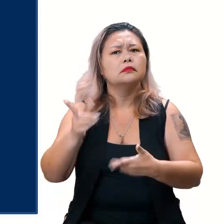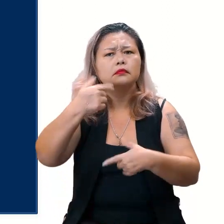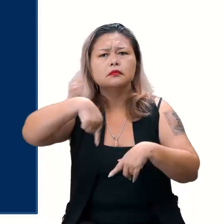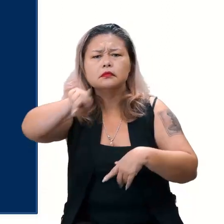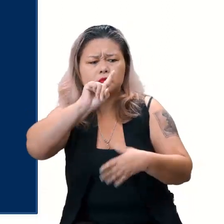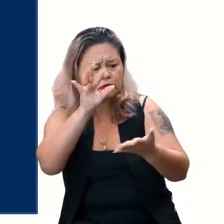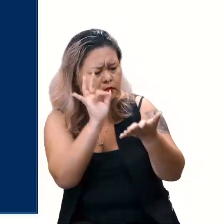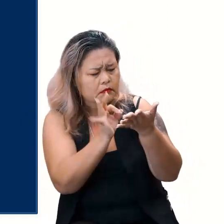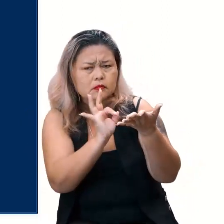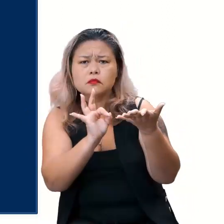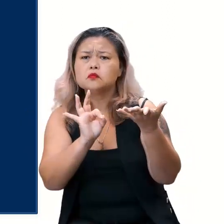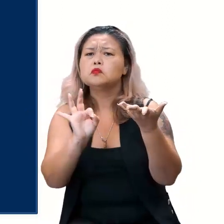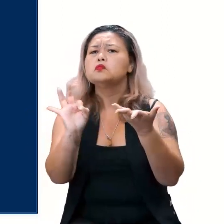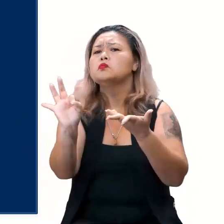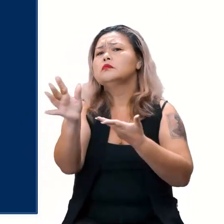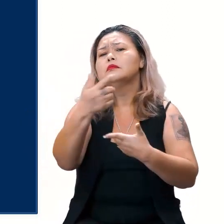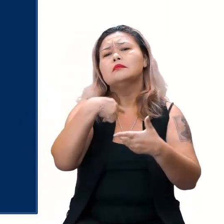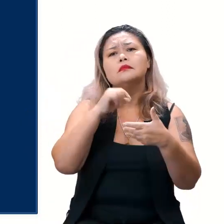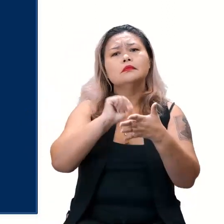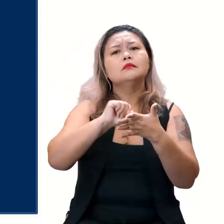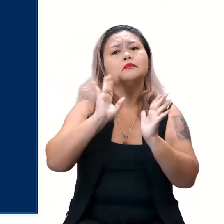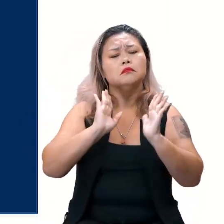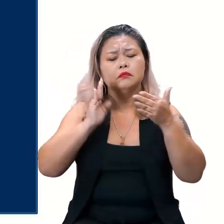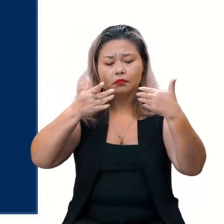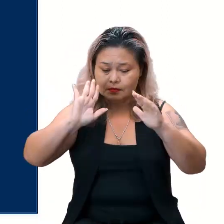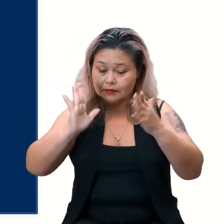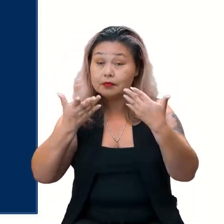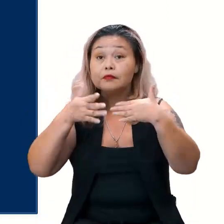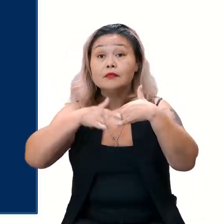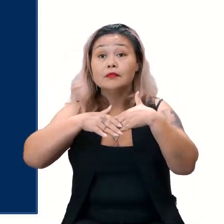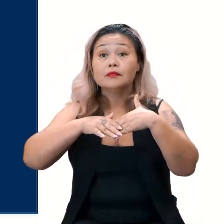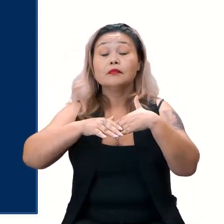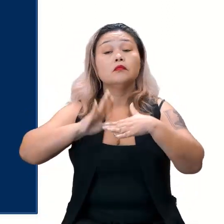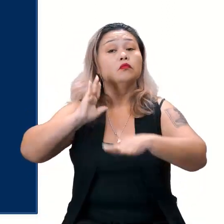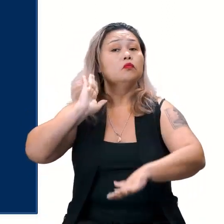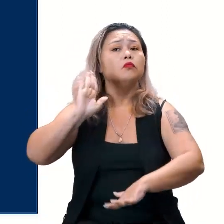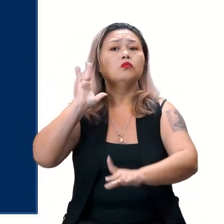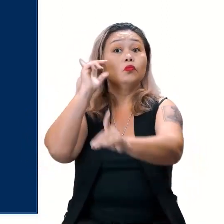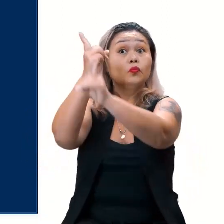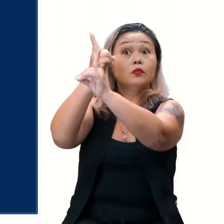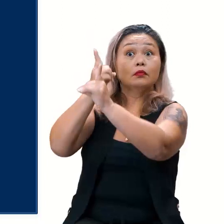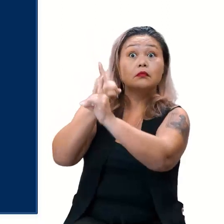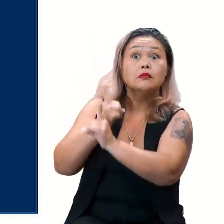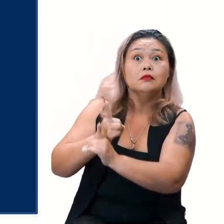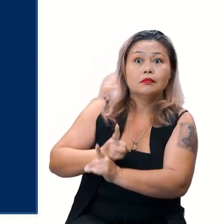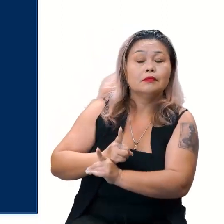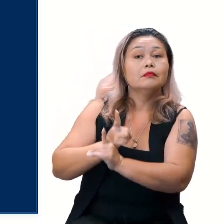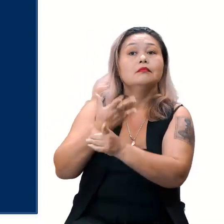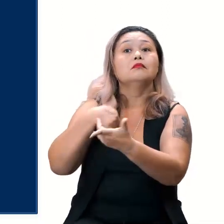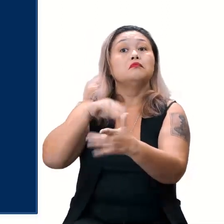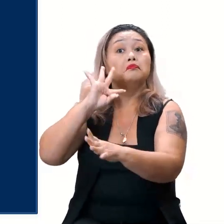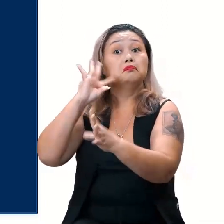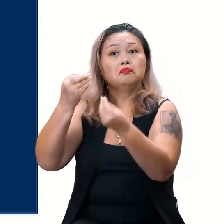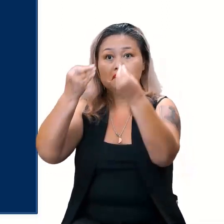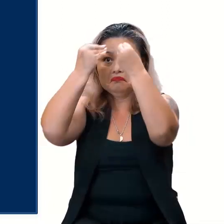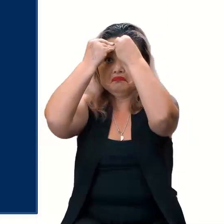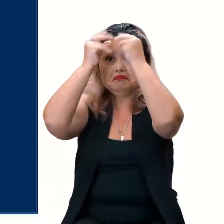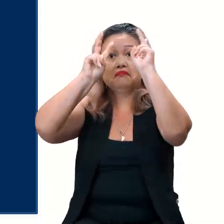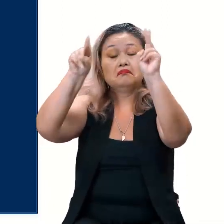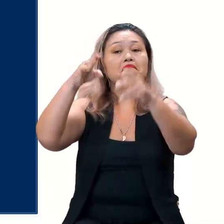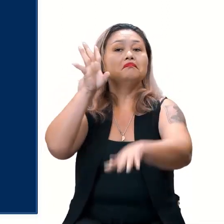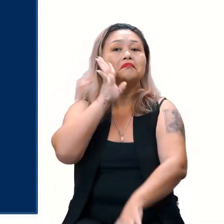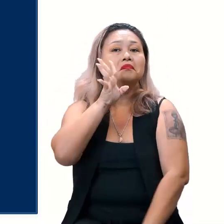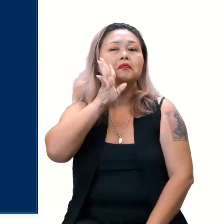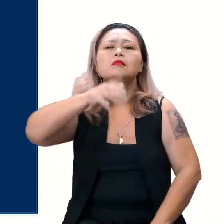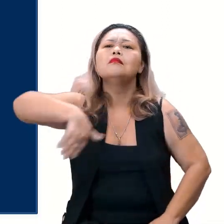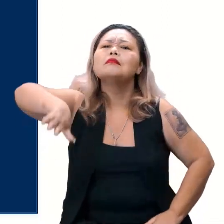aqui porque é muito aplicada na matemática e já compreendeu todos os assuntos, né? Olha que legal. E a galera